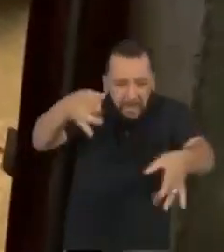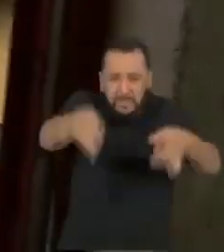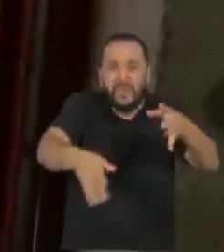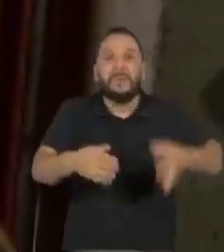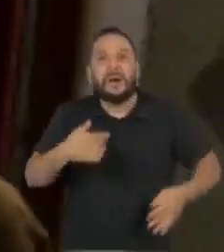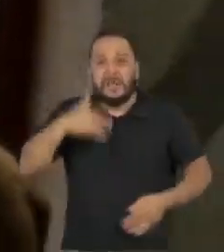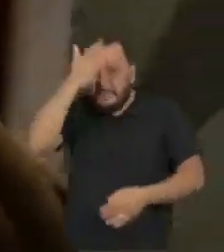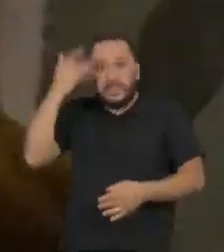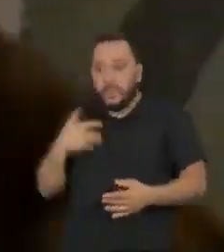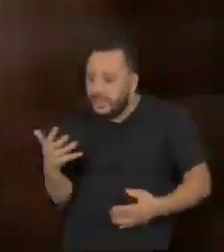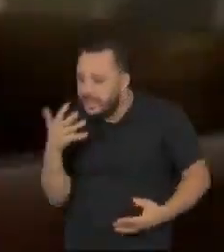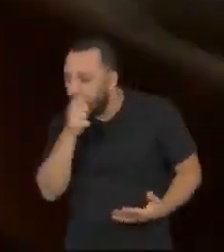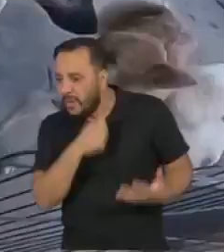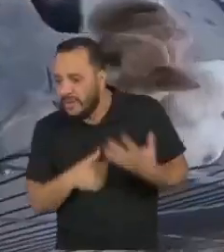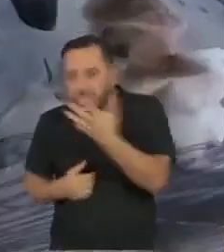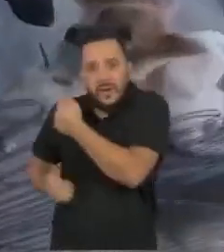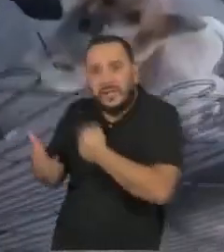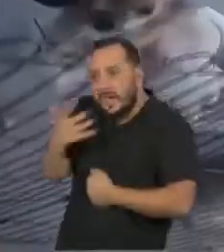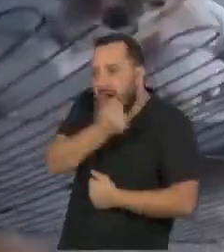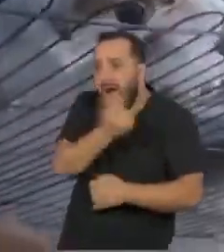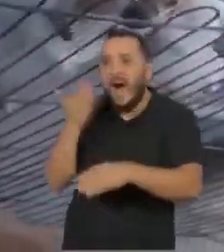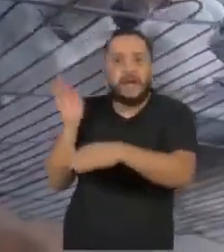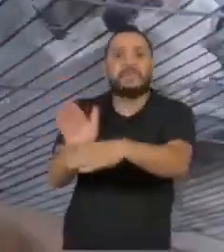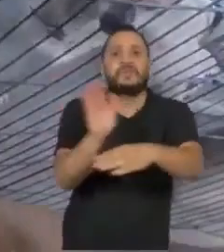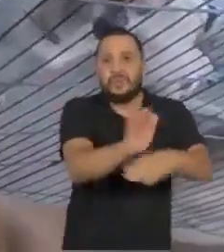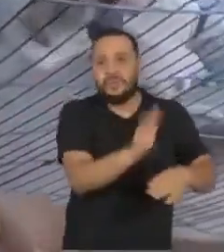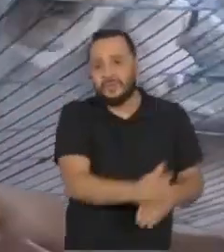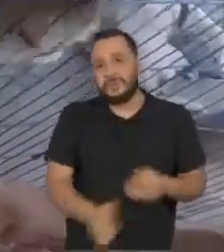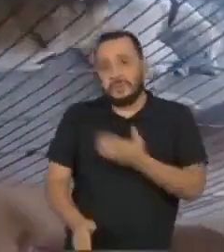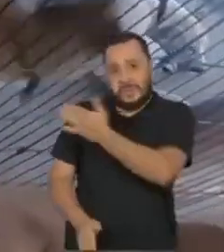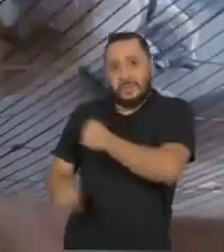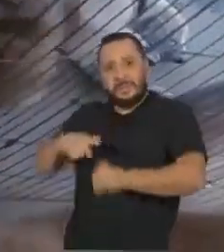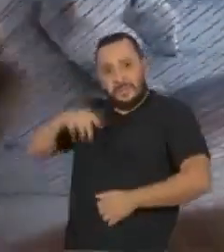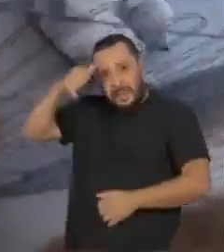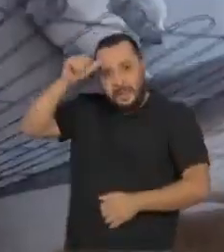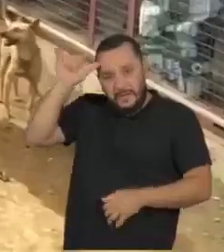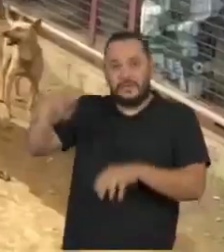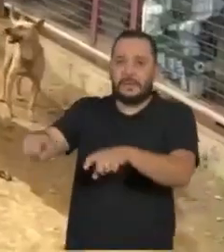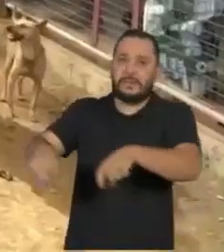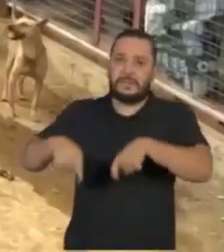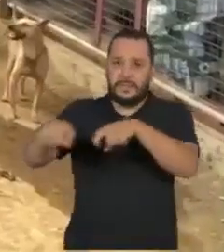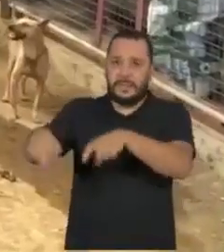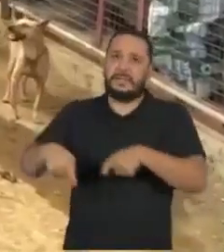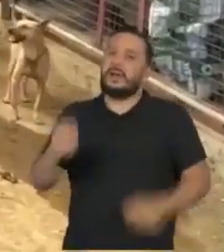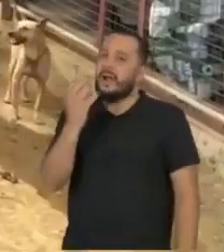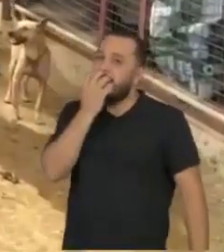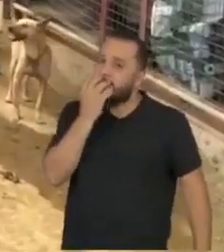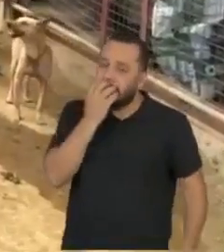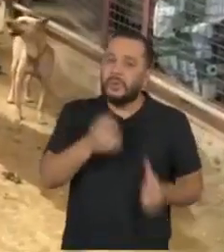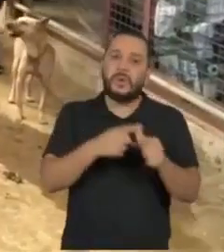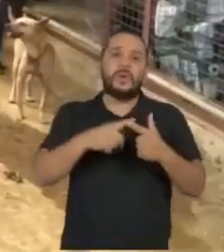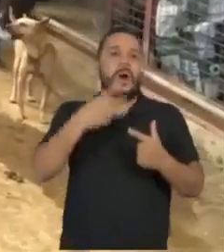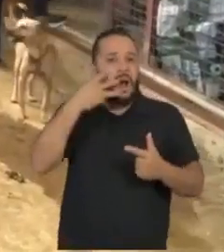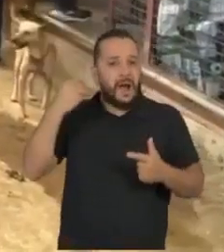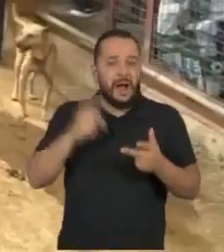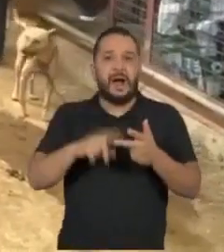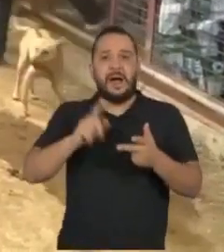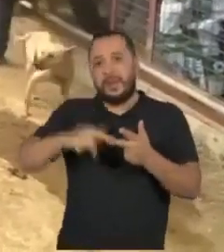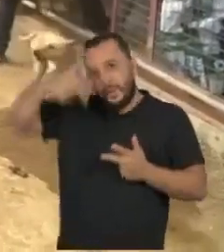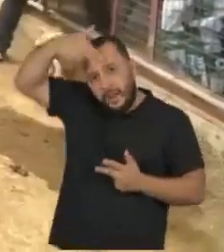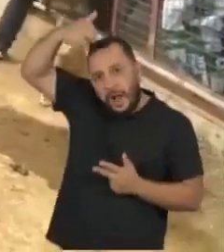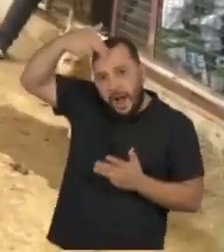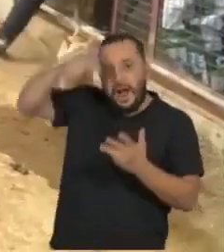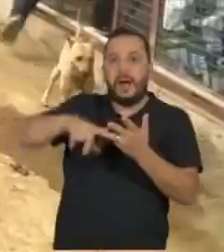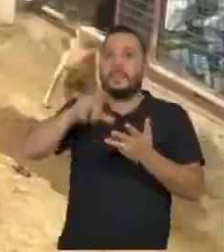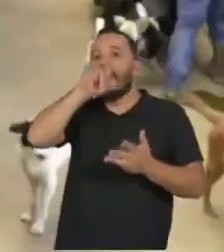por cuidadores e ativistas. Nesta fazenda, na província de Batanga, os cães, gatos, cabras e até